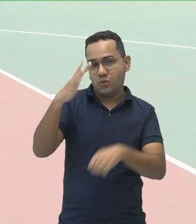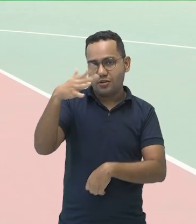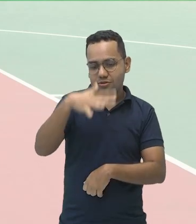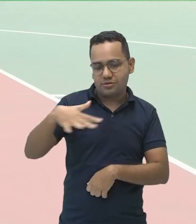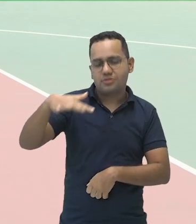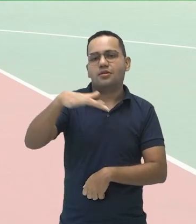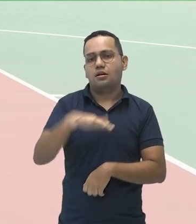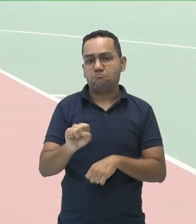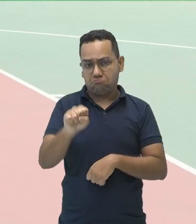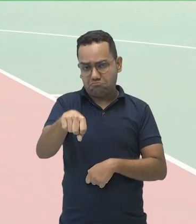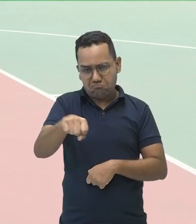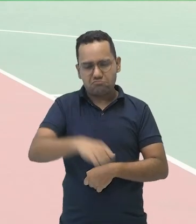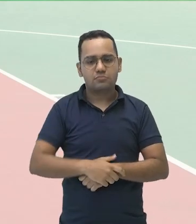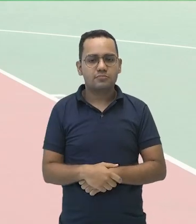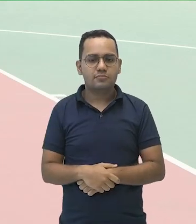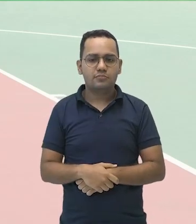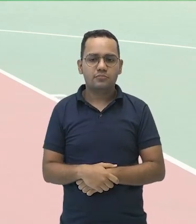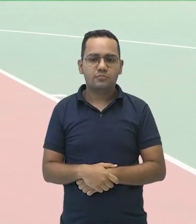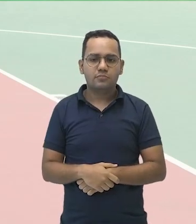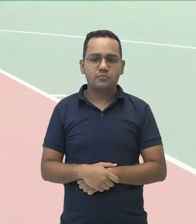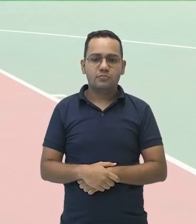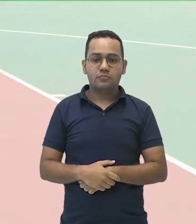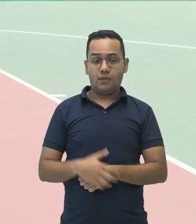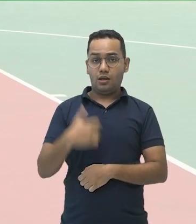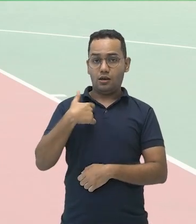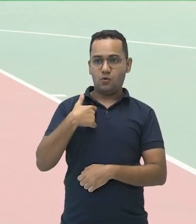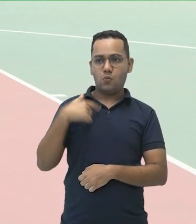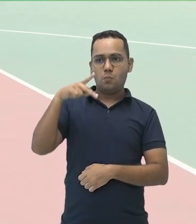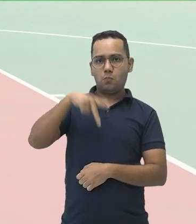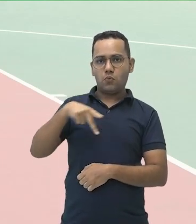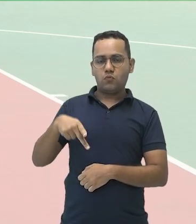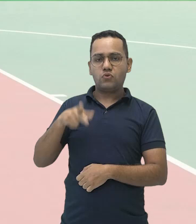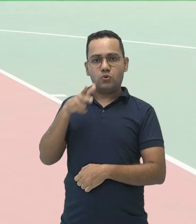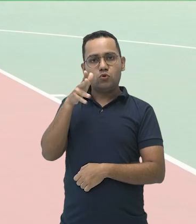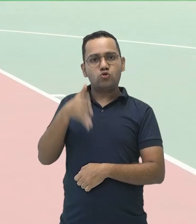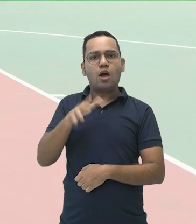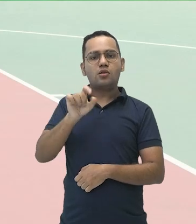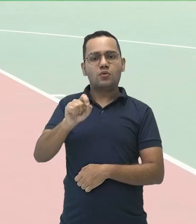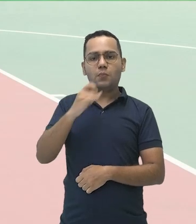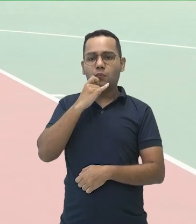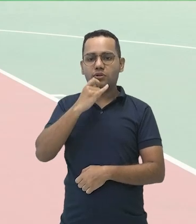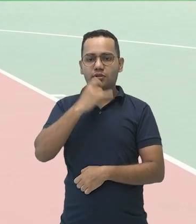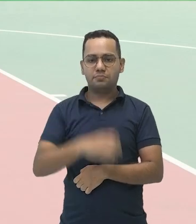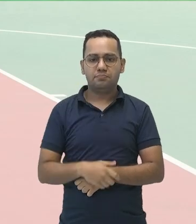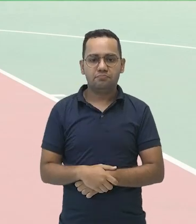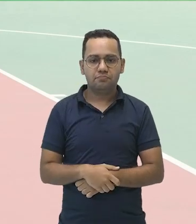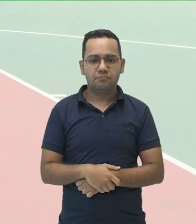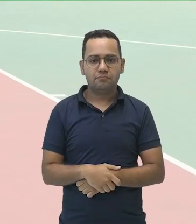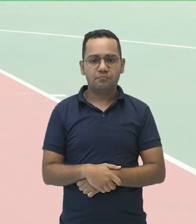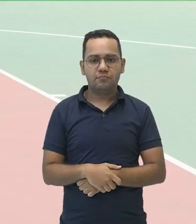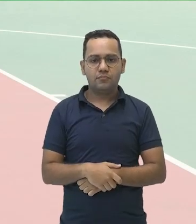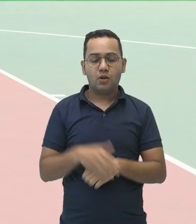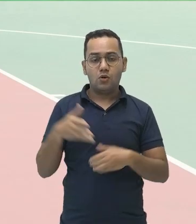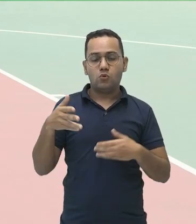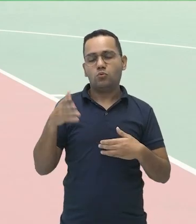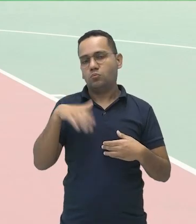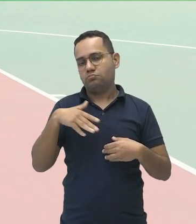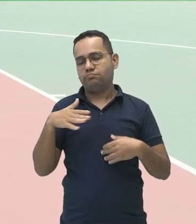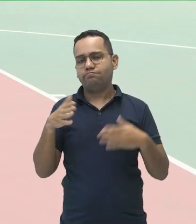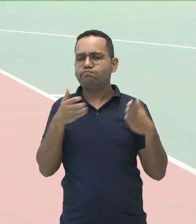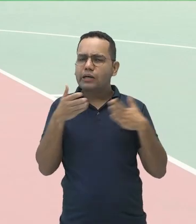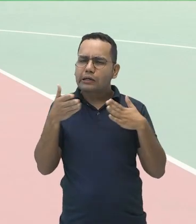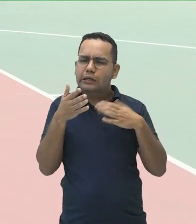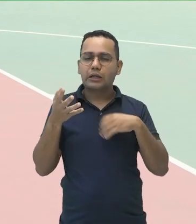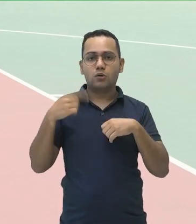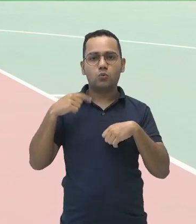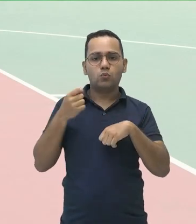na nossa quadra. Eu mesma já bati de frente com uma colega ali durante o período da faculdade e eu